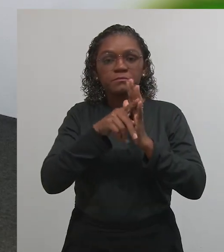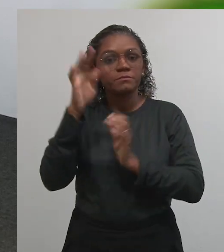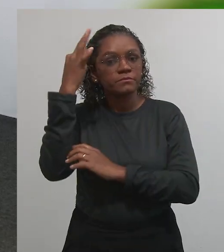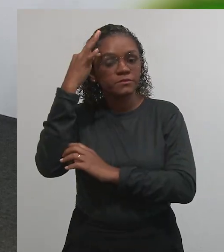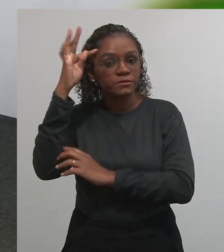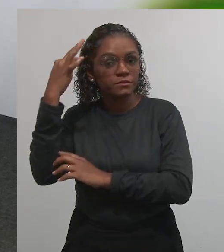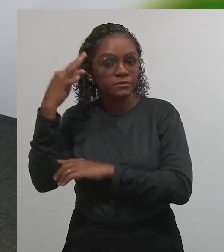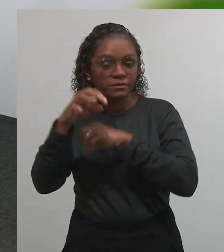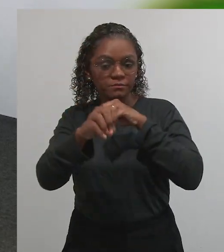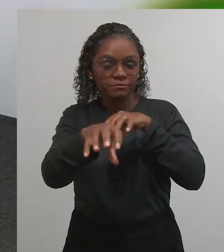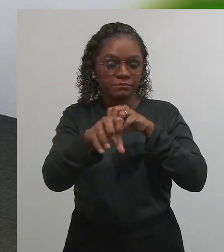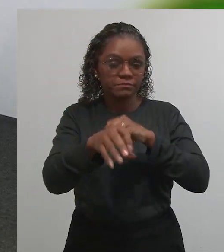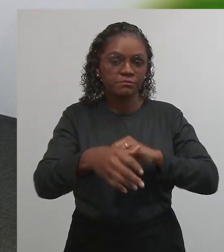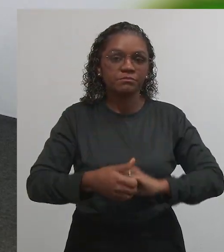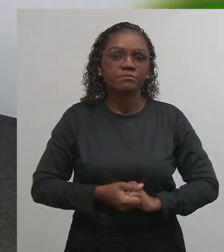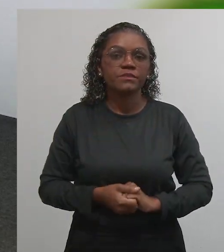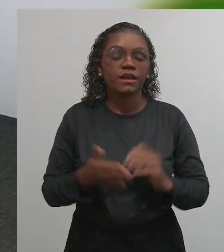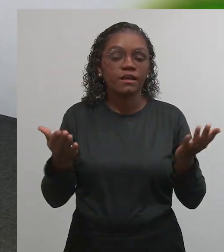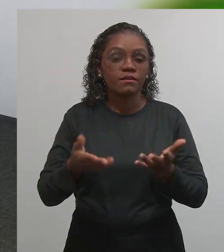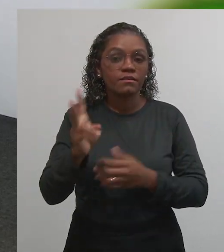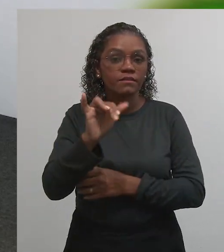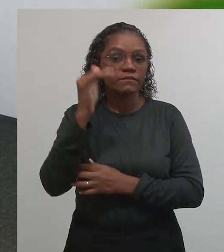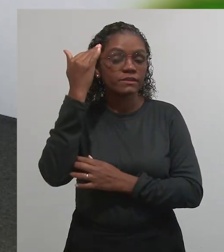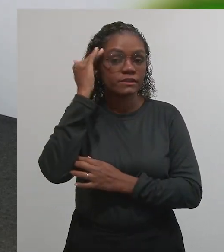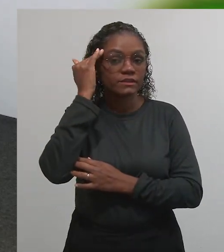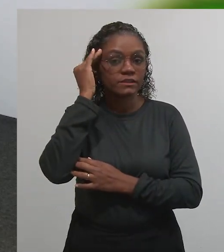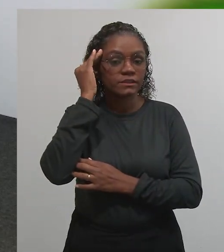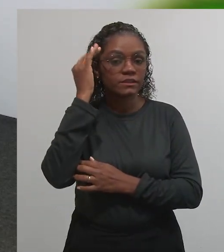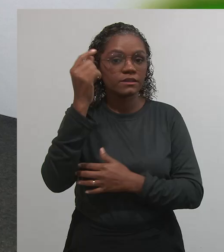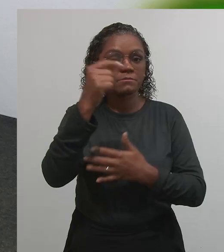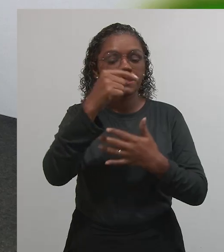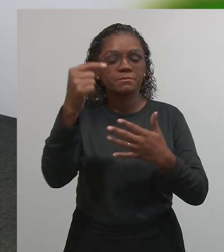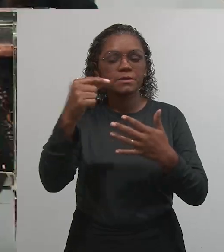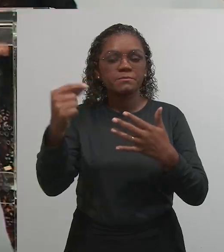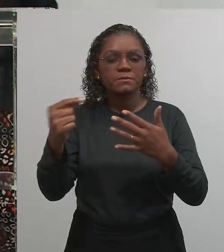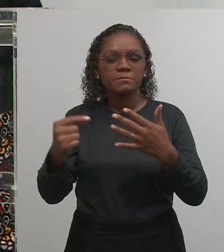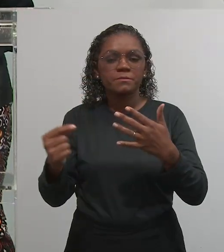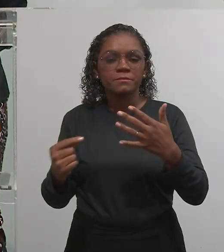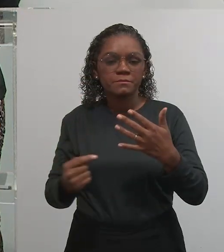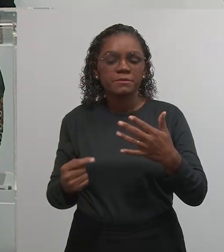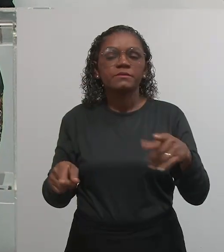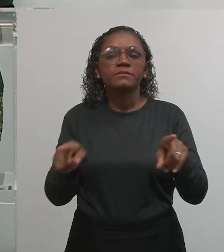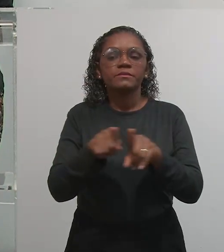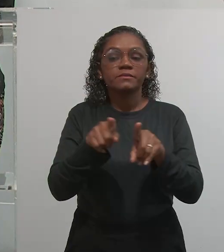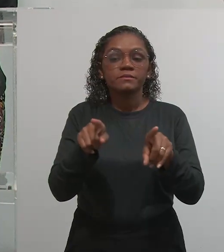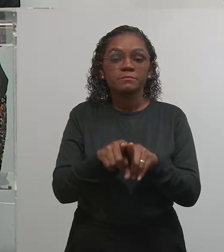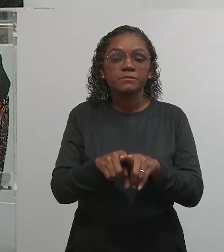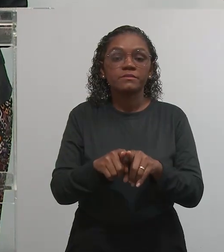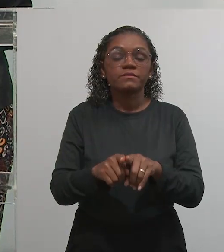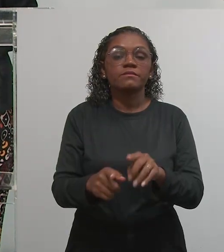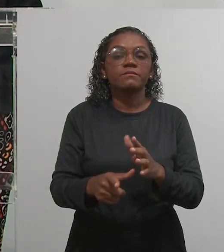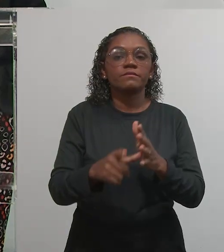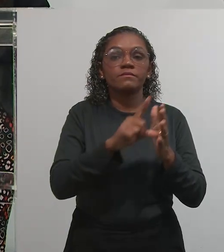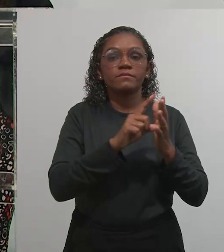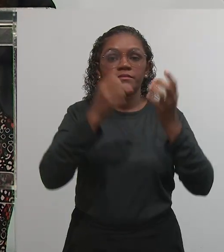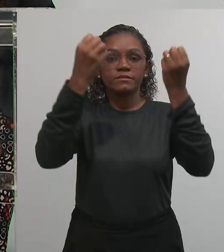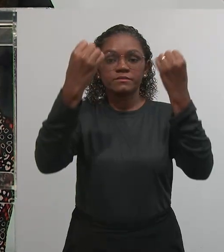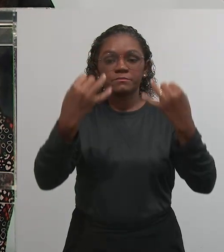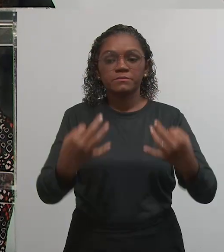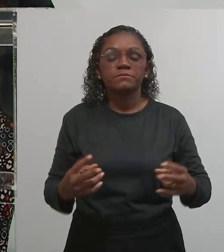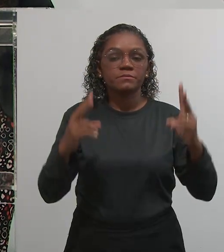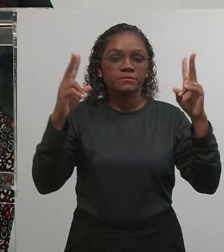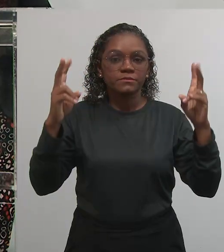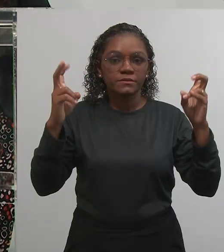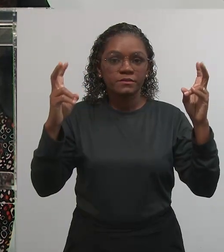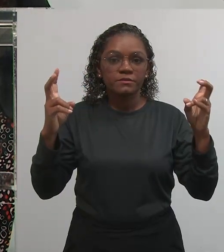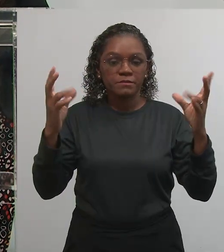educacionais. Vamos aqui comigo entender um pouco essas matrizes teóricas em que nós começamos a falar dentro